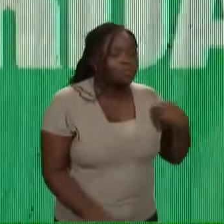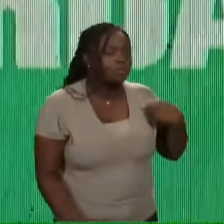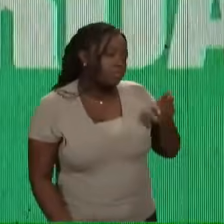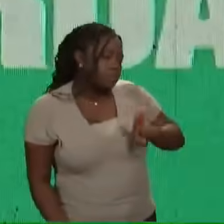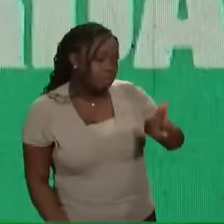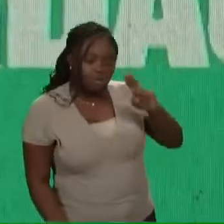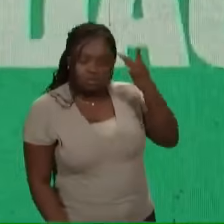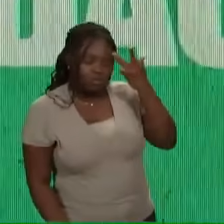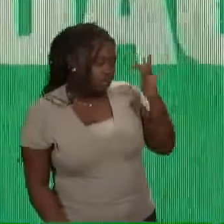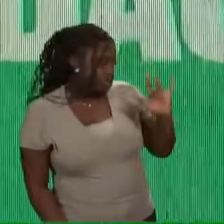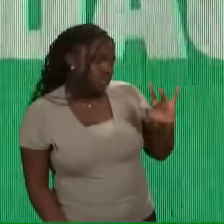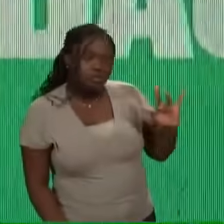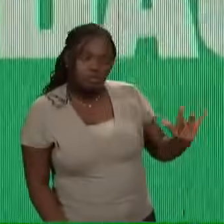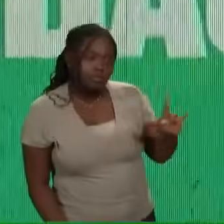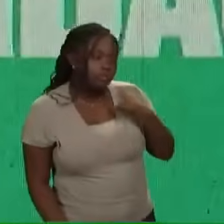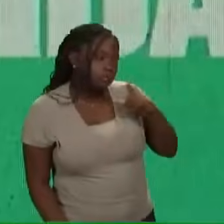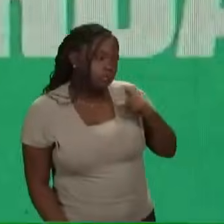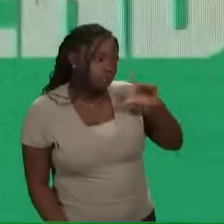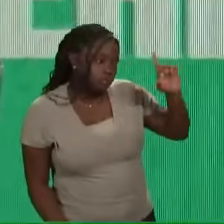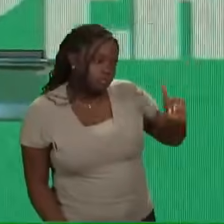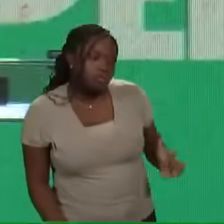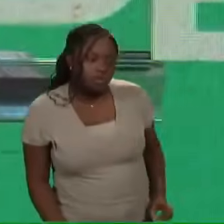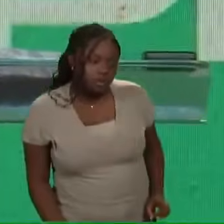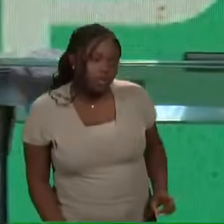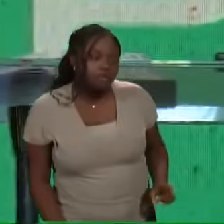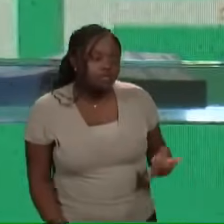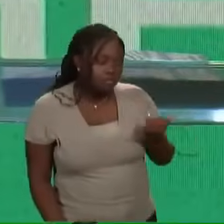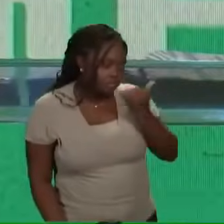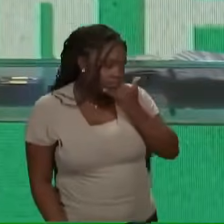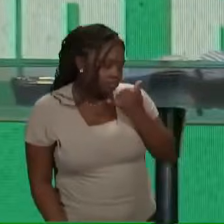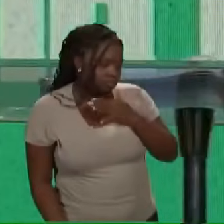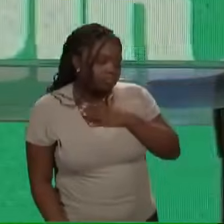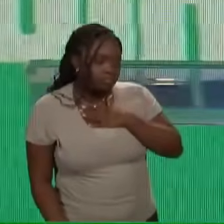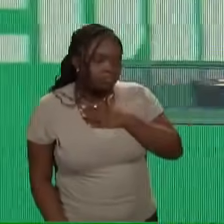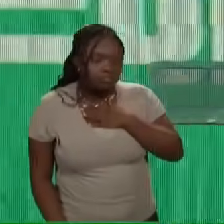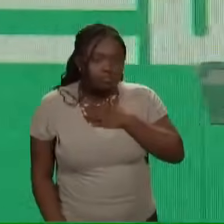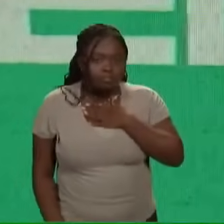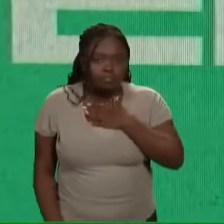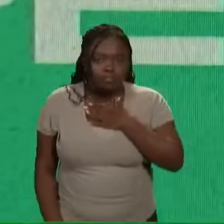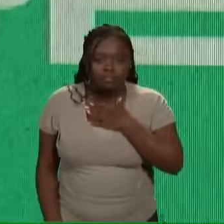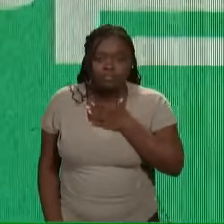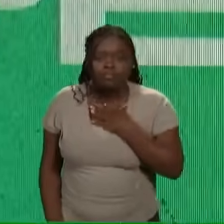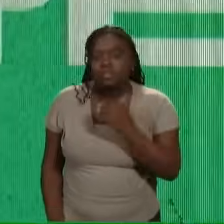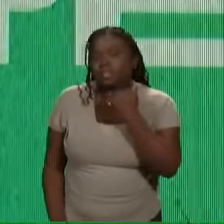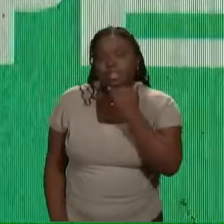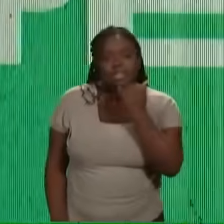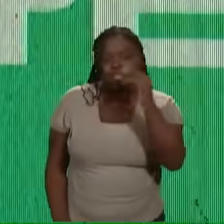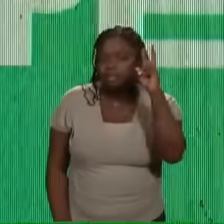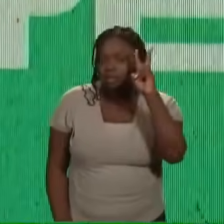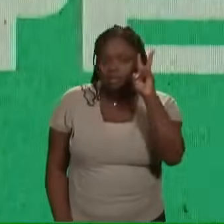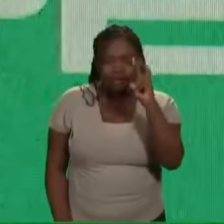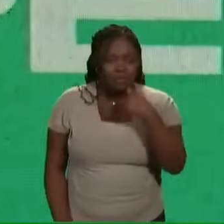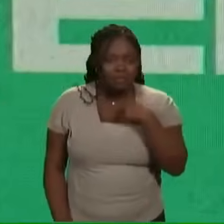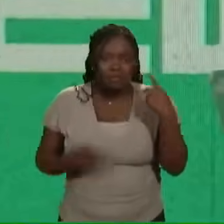usei, eu não sabia que tinha o seu direito autoral lá. Você me perdoa, viu? Gente, ninguém lembra o que eu preguei.